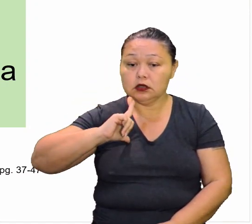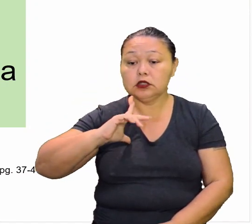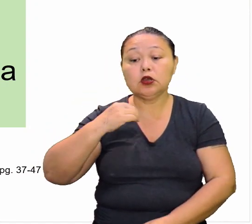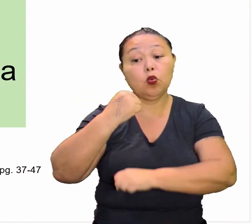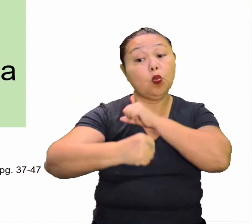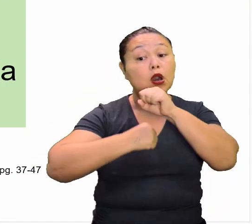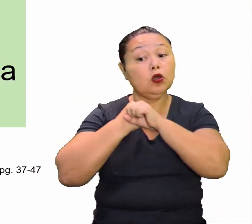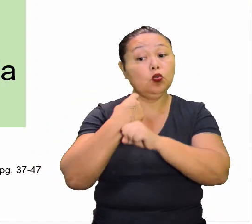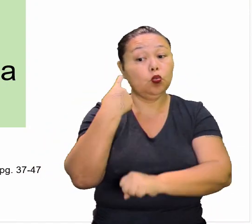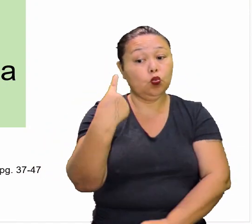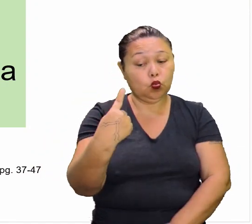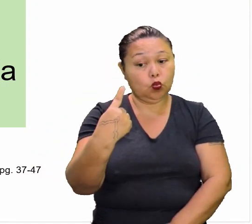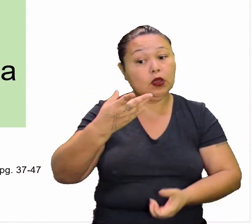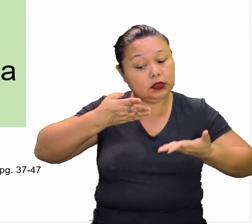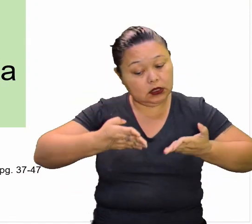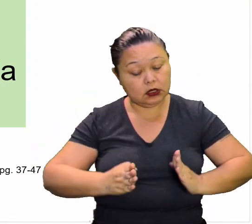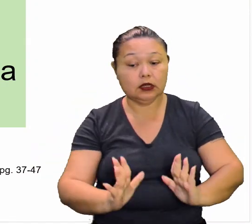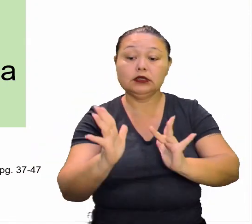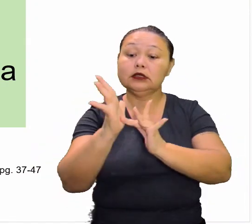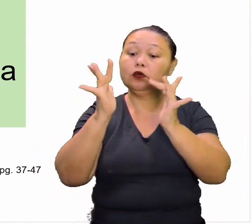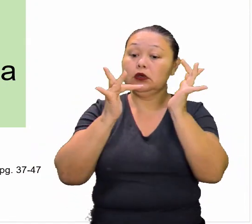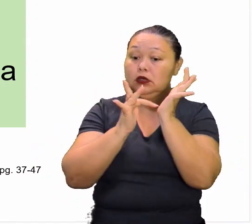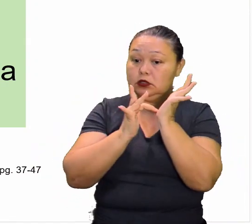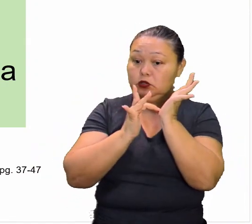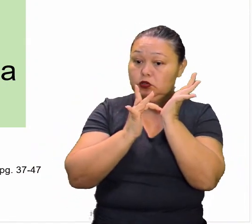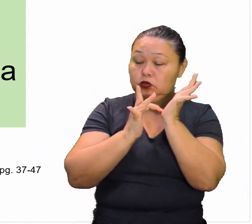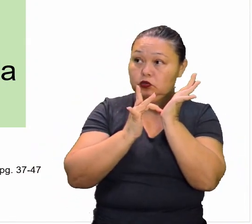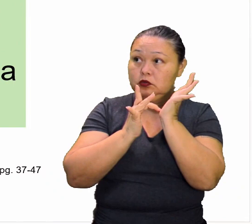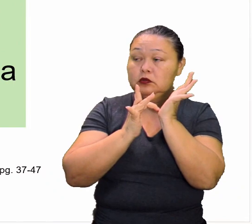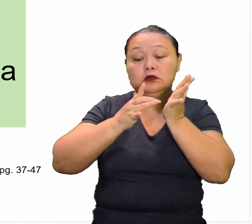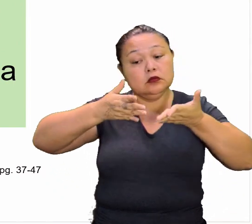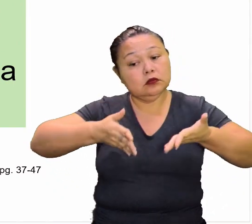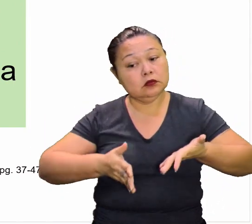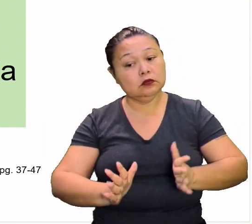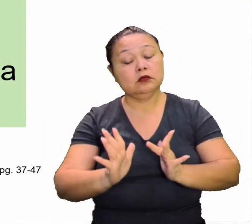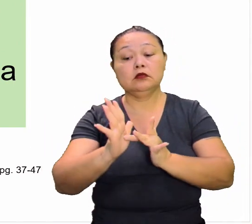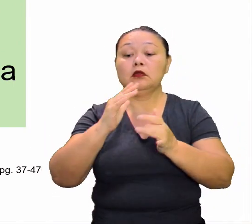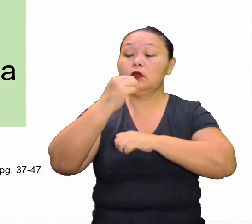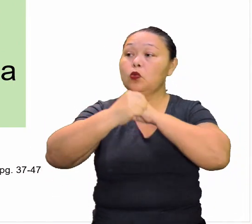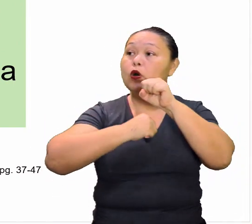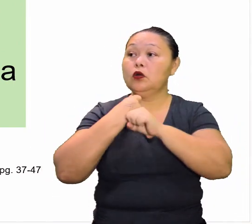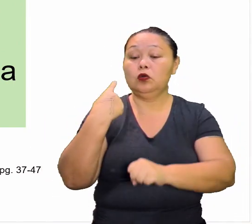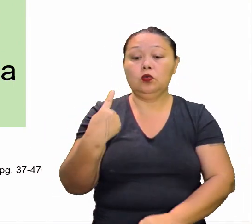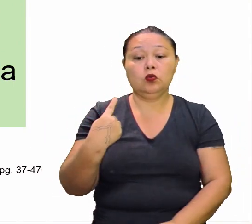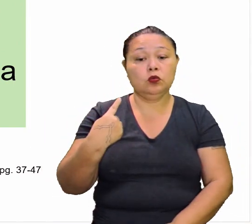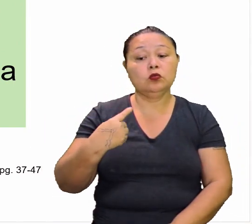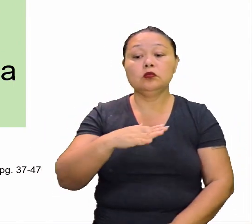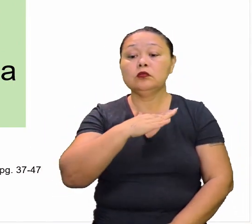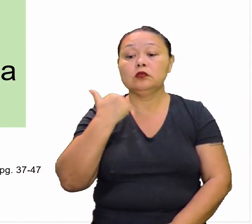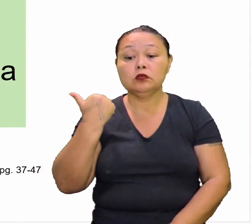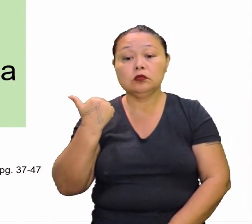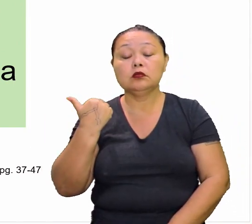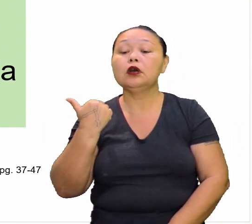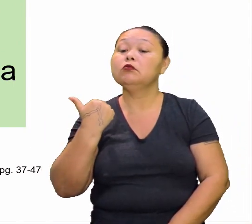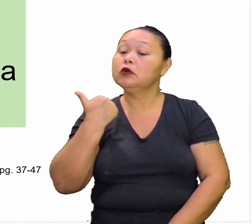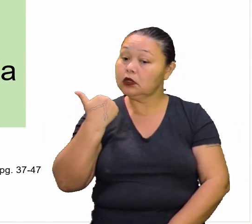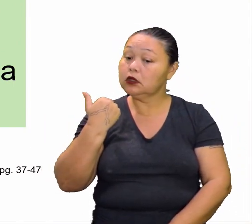nasceu Cristo. Ah? Então, o Cristo nasce no ano 1 e vai morrer no ano